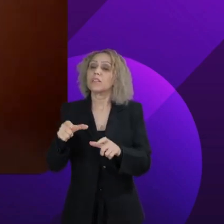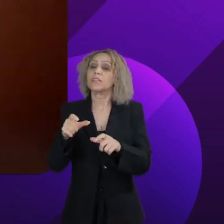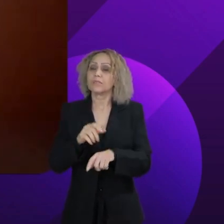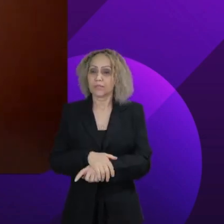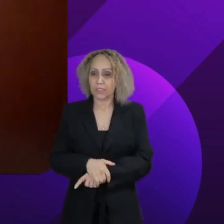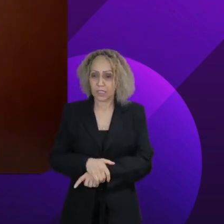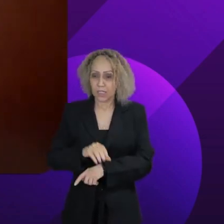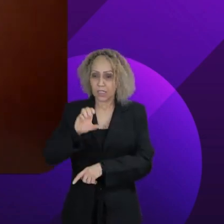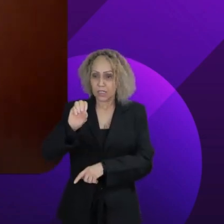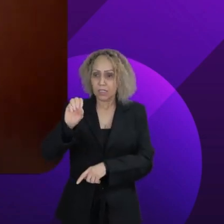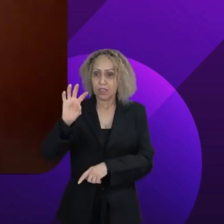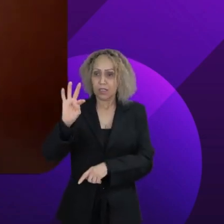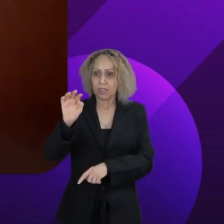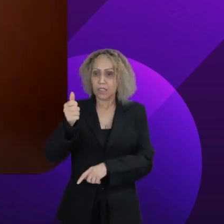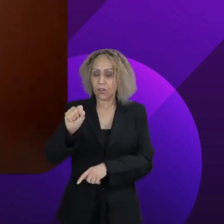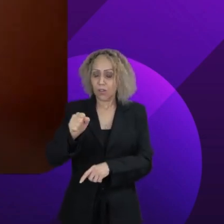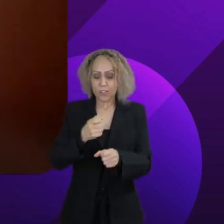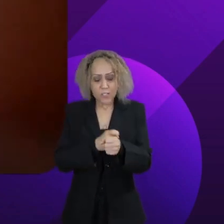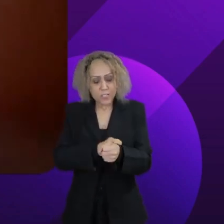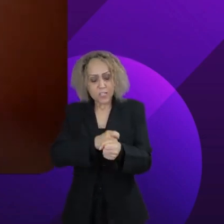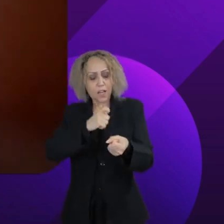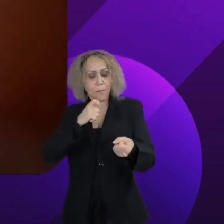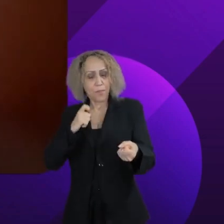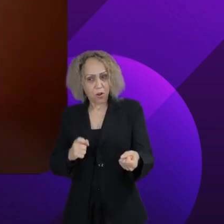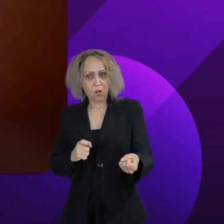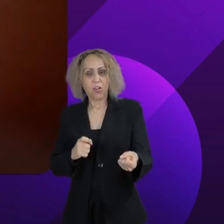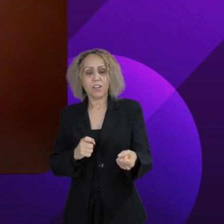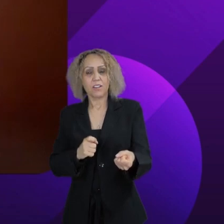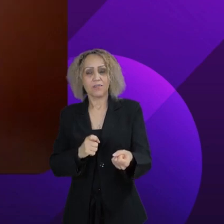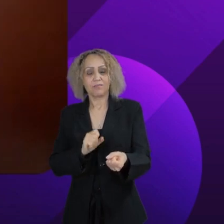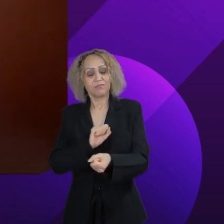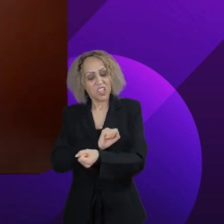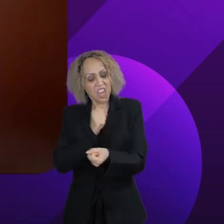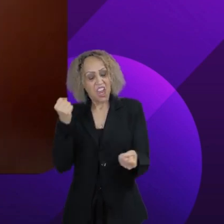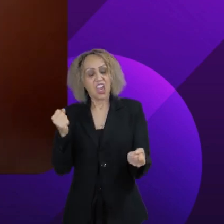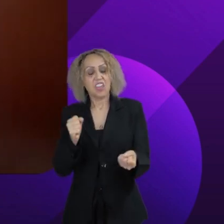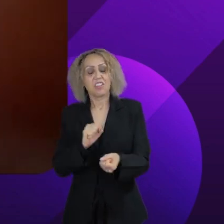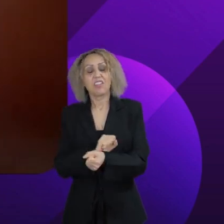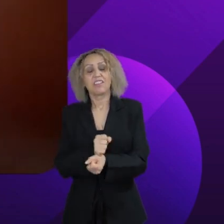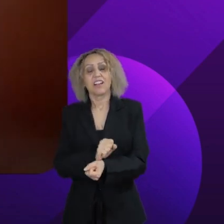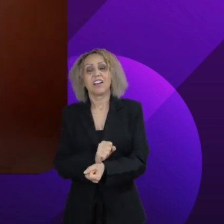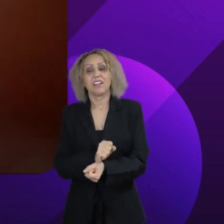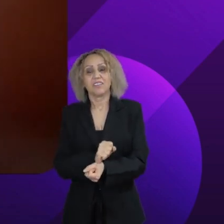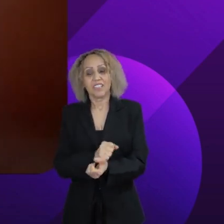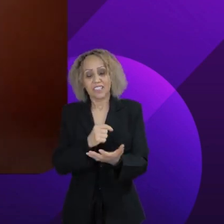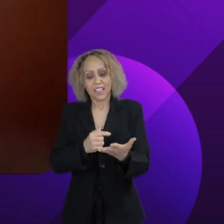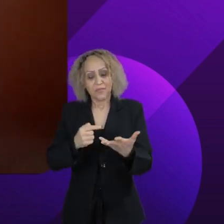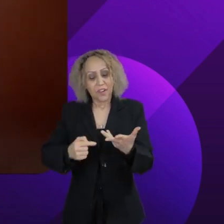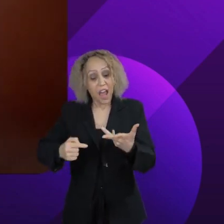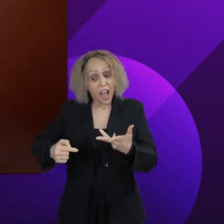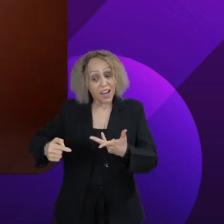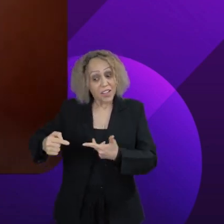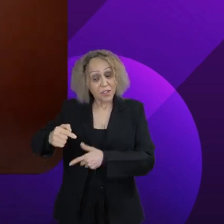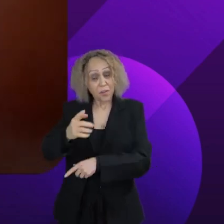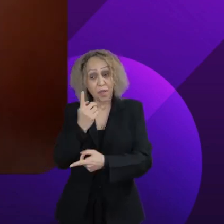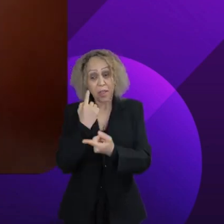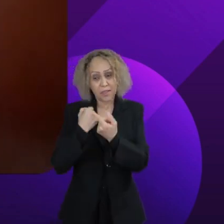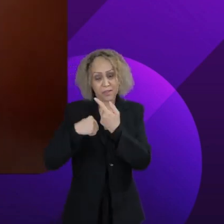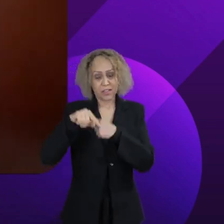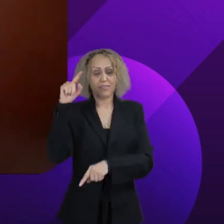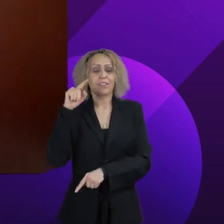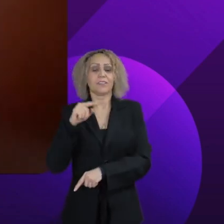da cota quilombola. E tem muito mais coisa, viu, gente? Foram 9 pontos de melhoria. Mas o que eu